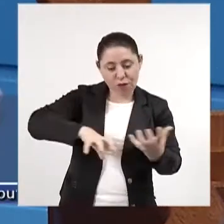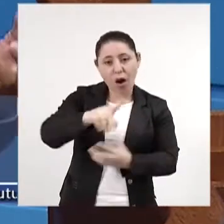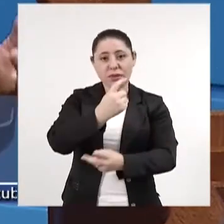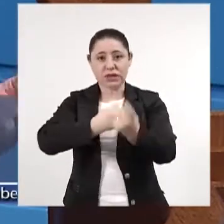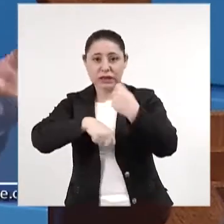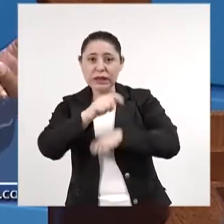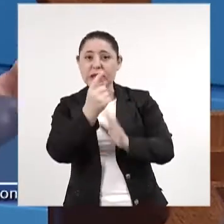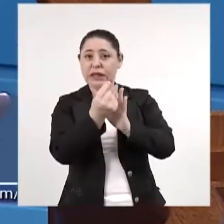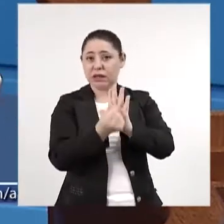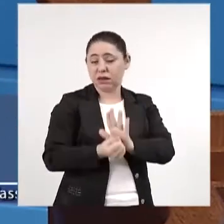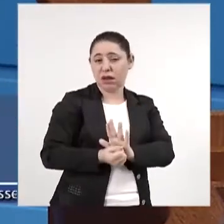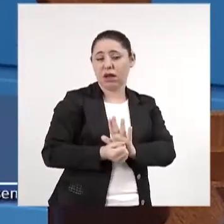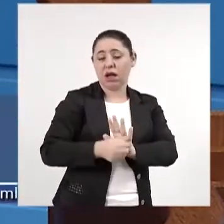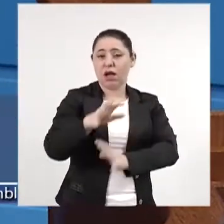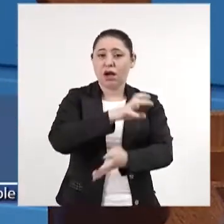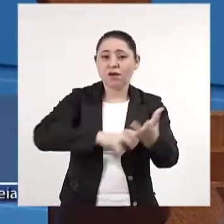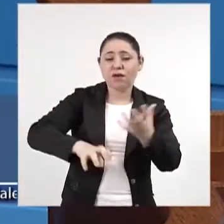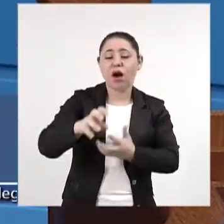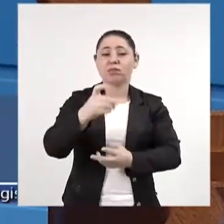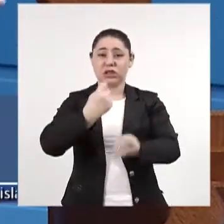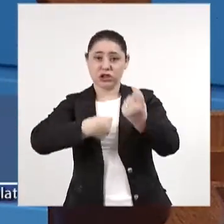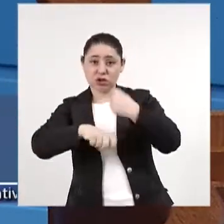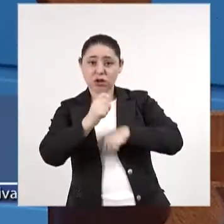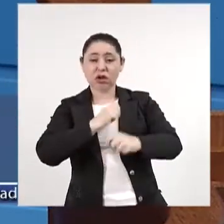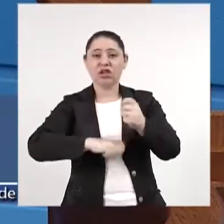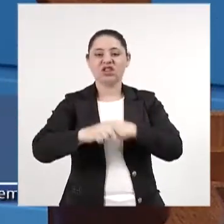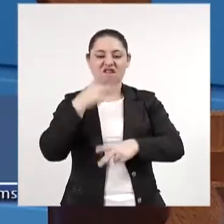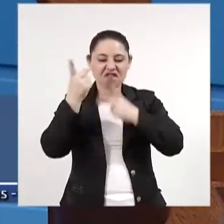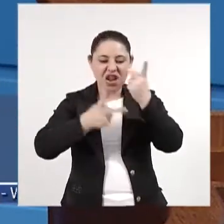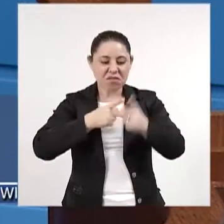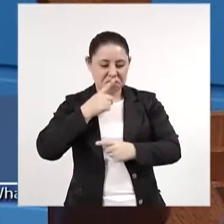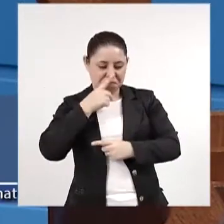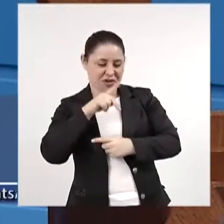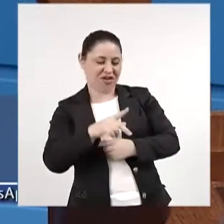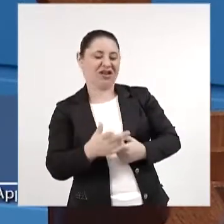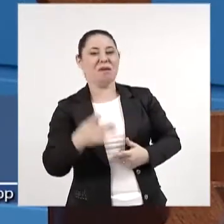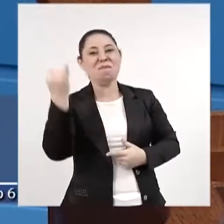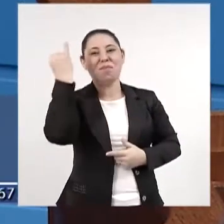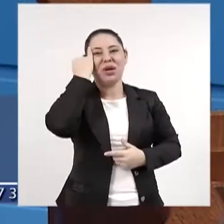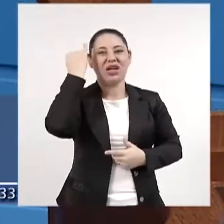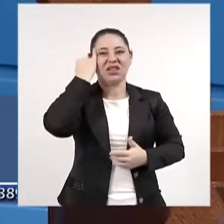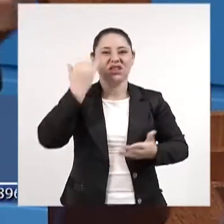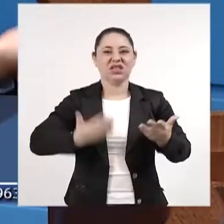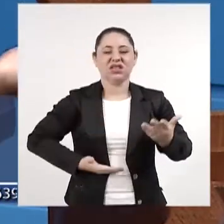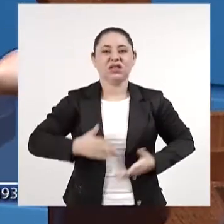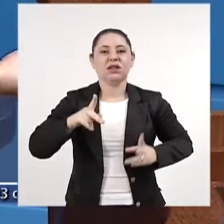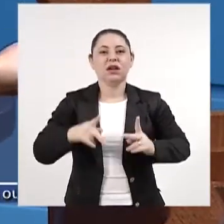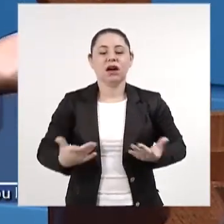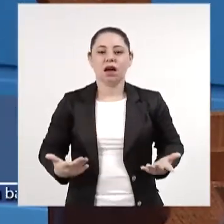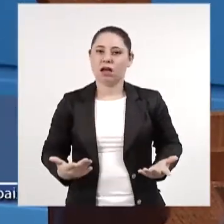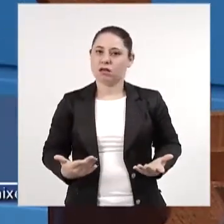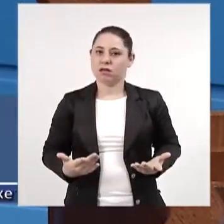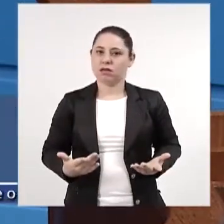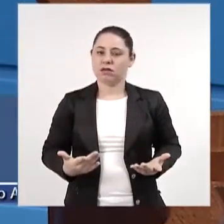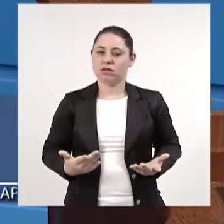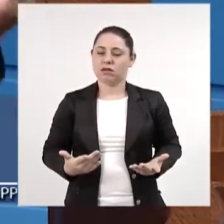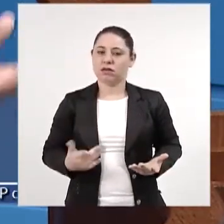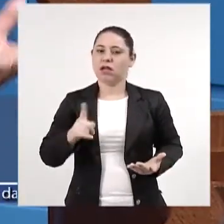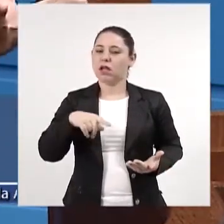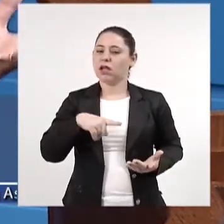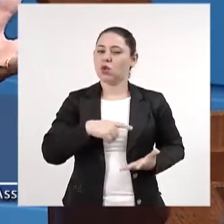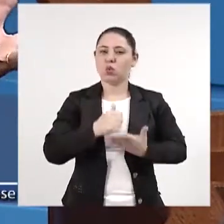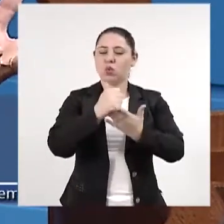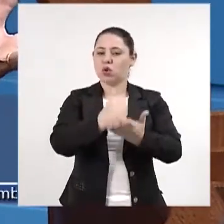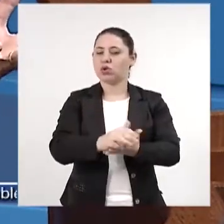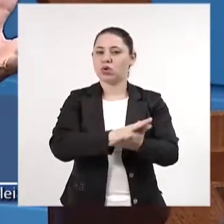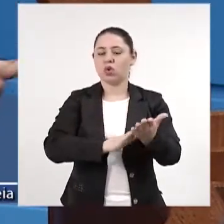a reforma da administração, de cara já está achando o servidor público como preguiçoso e que praticamente não